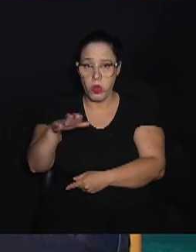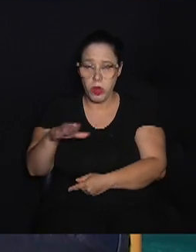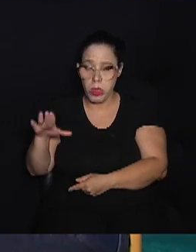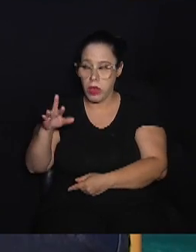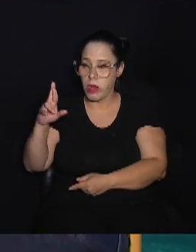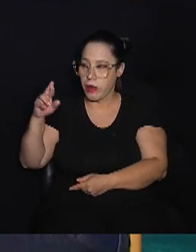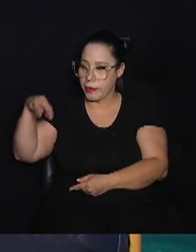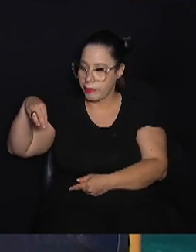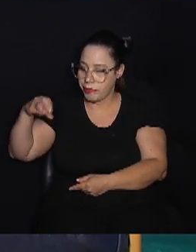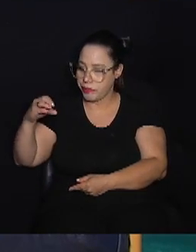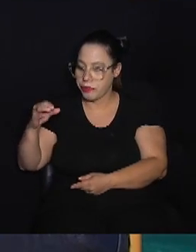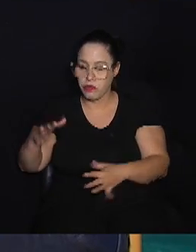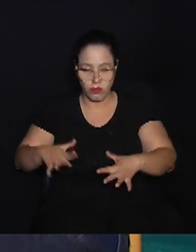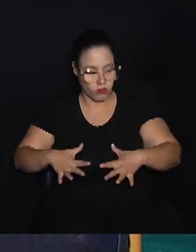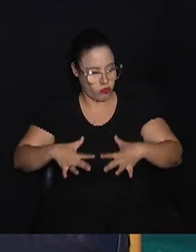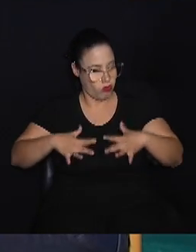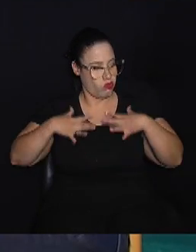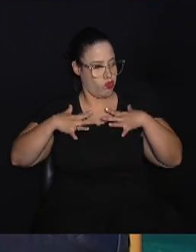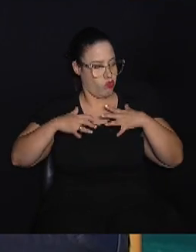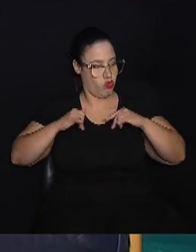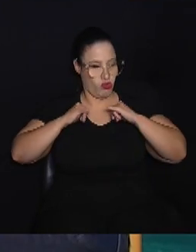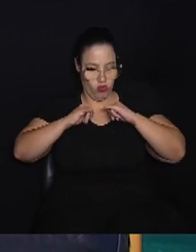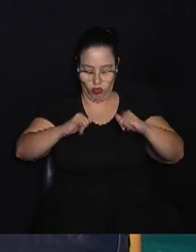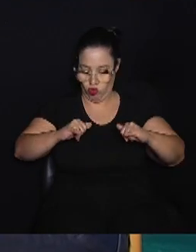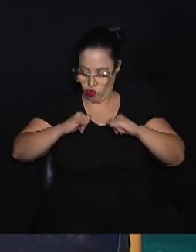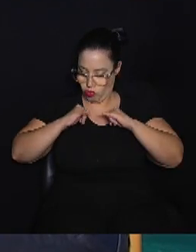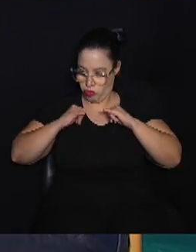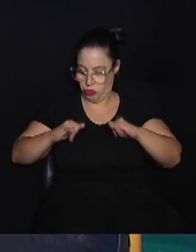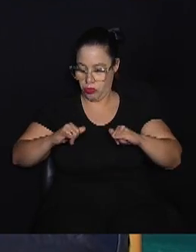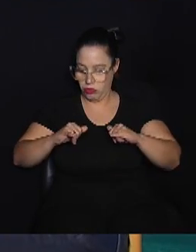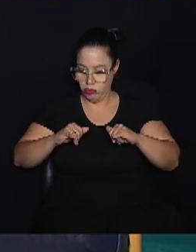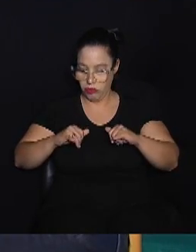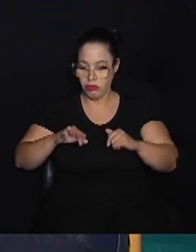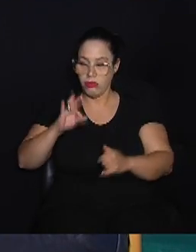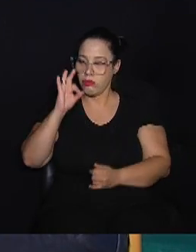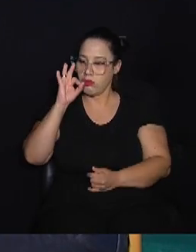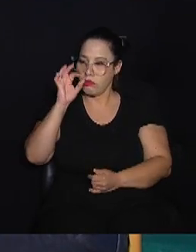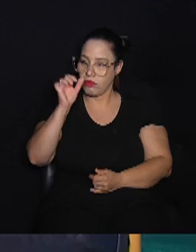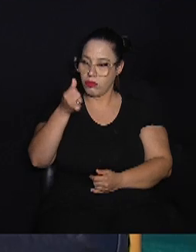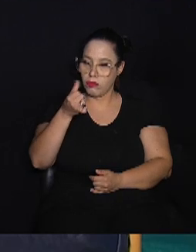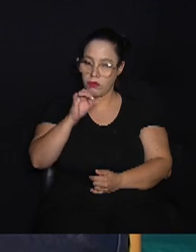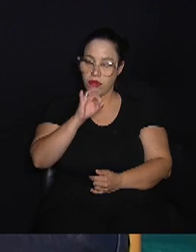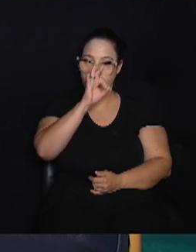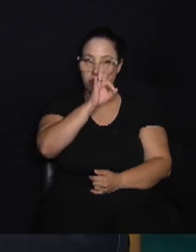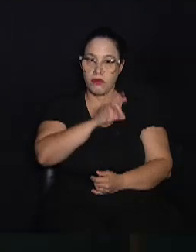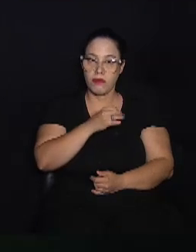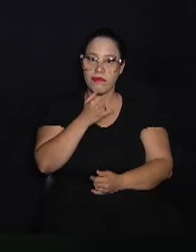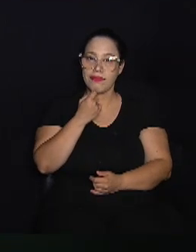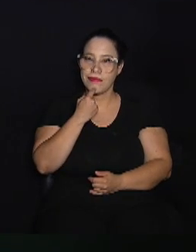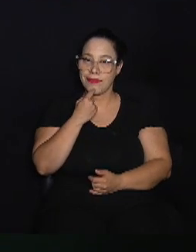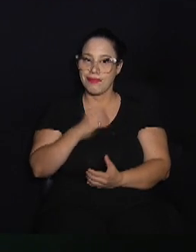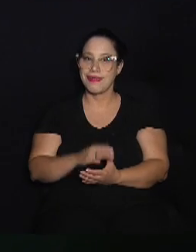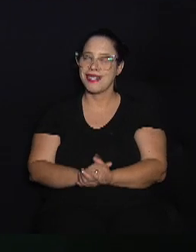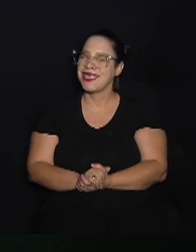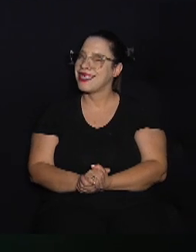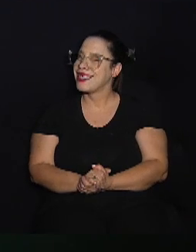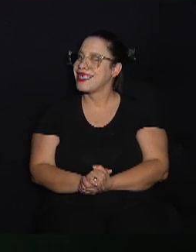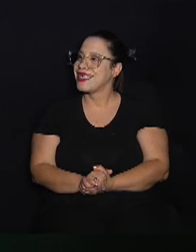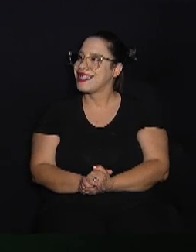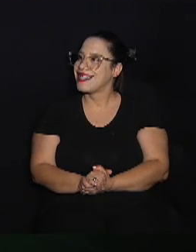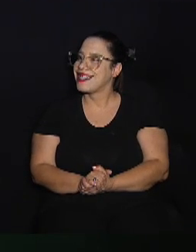Então, com muito orgulho, a gente diz que é uma produção 100% campineira, assim.